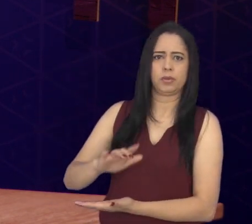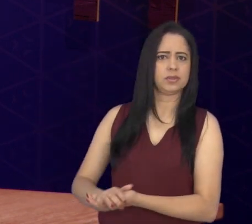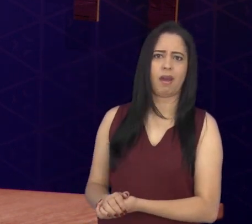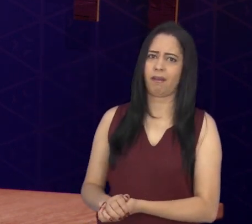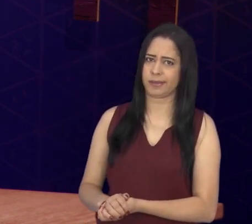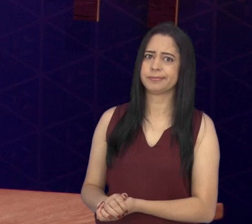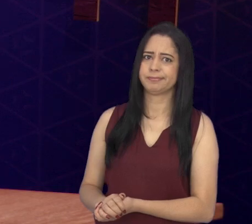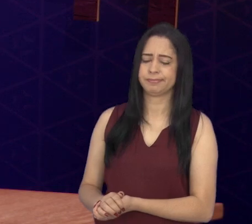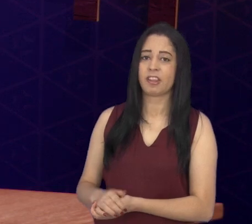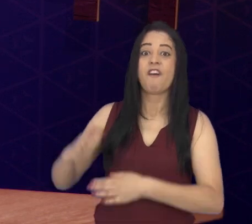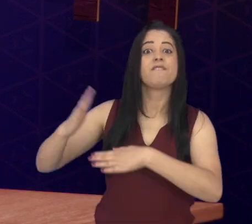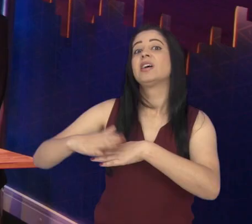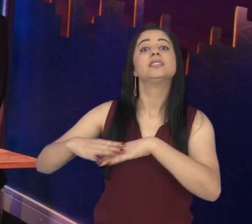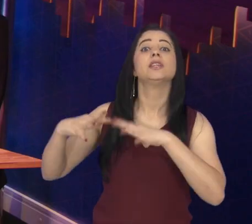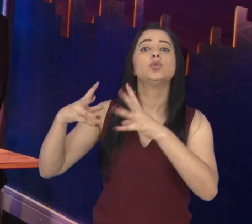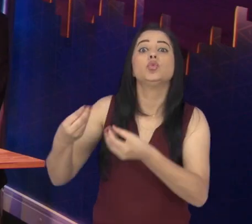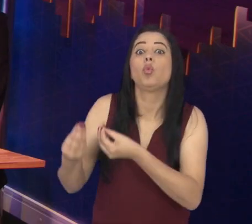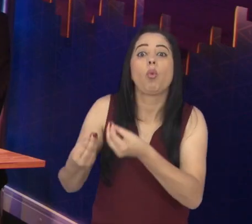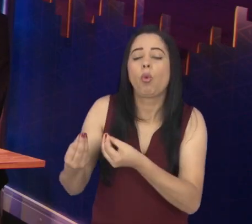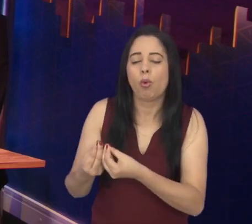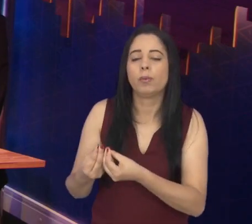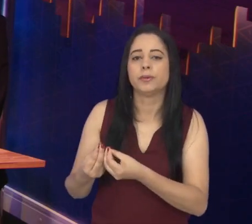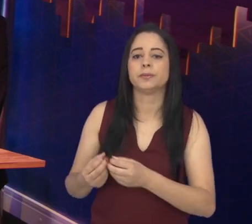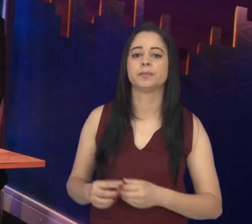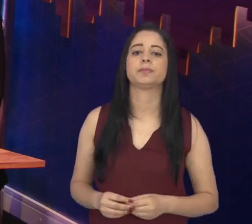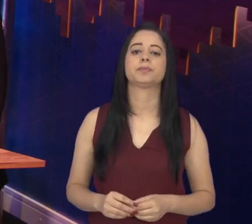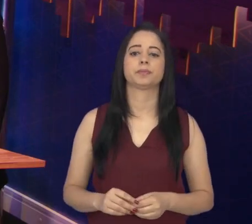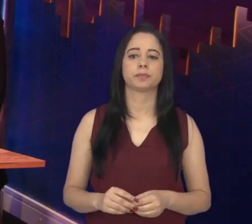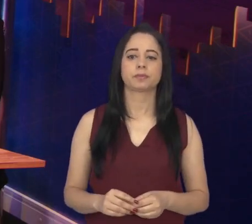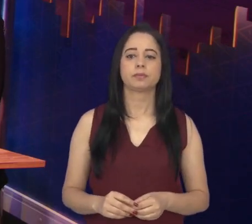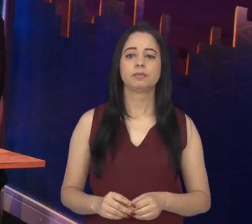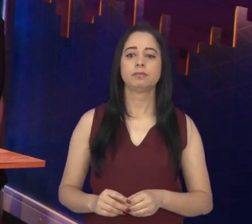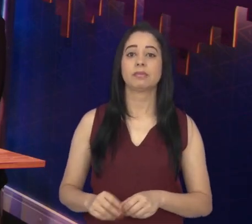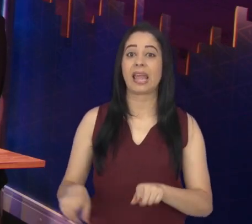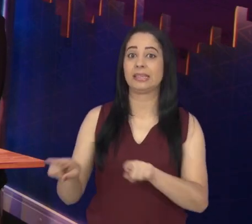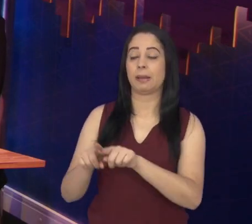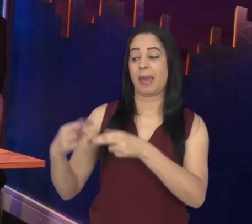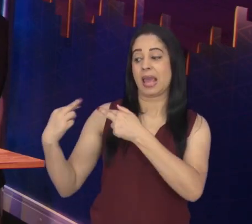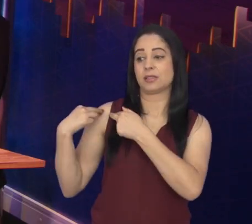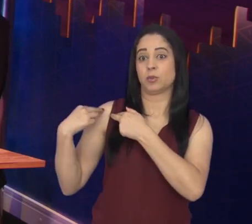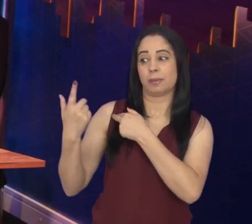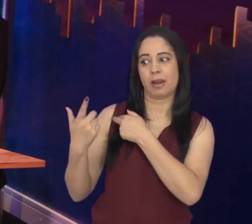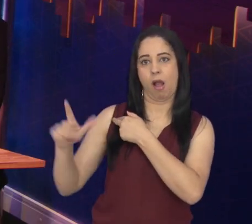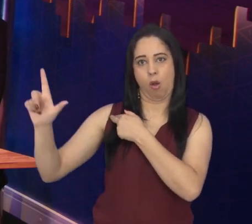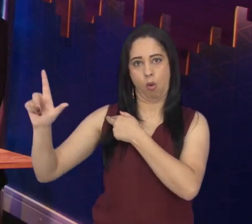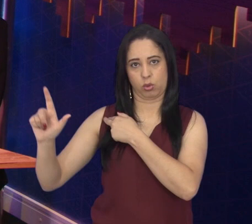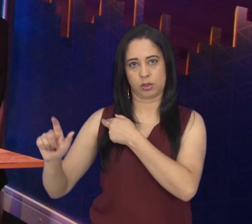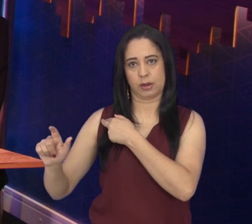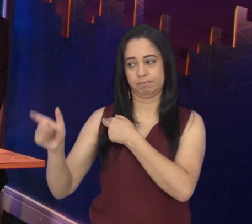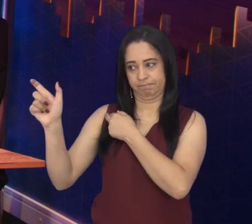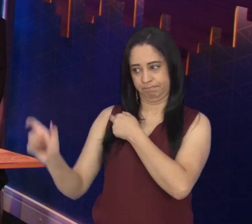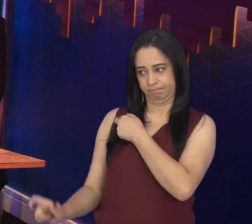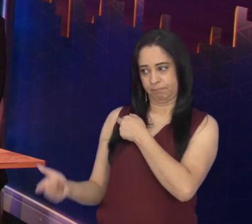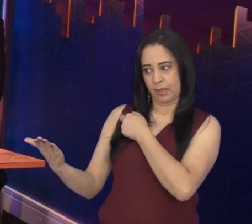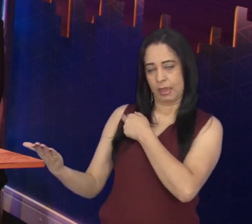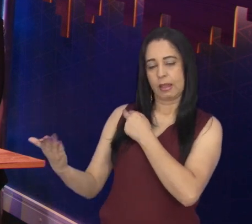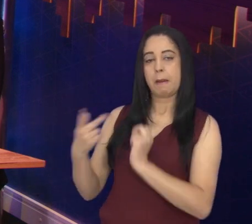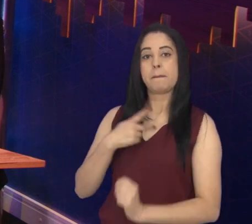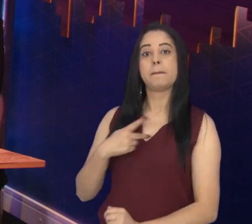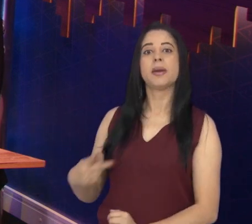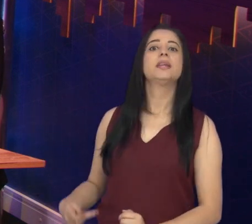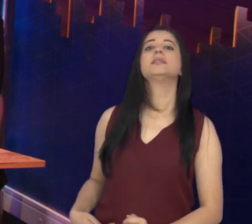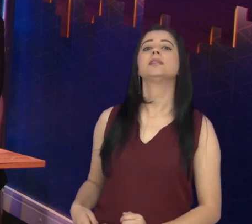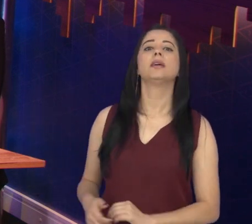tudo. Exatamente. Né? E ele precisa gerir aí, né? E uma outra responsabilidade do